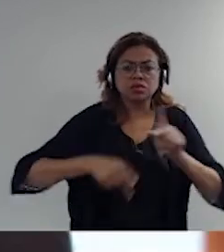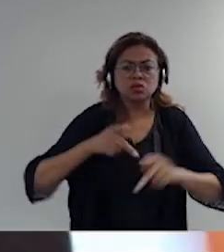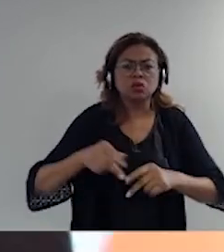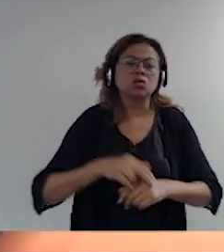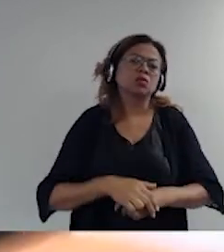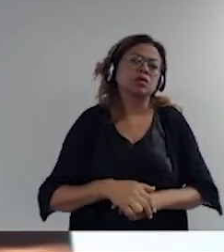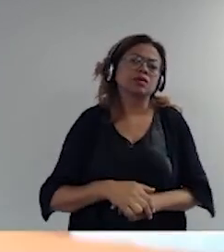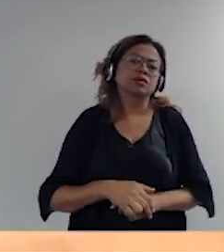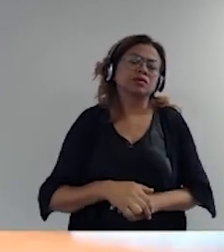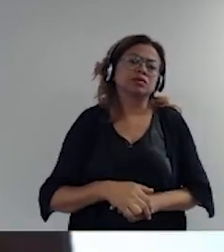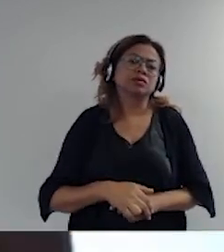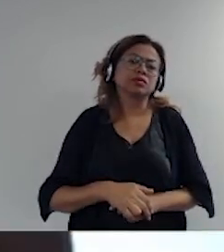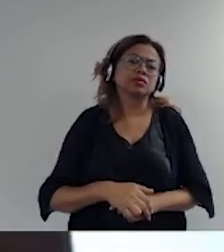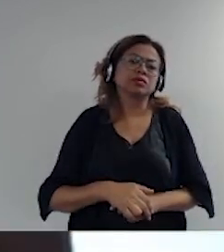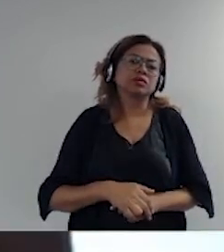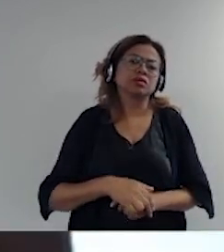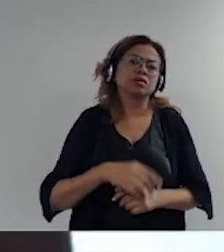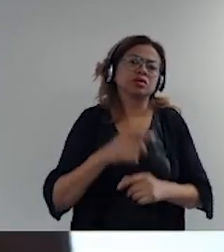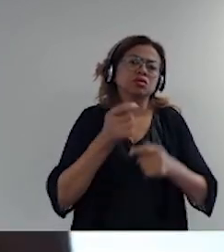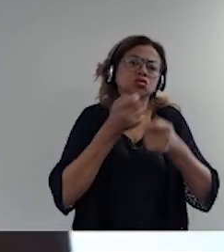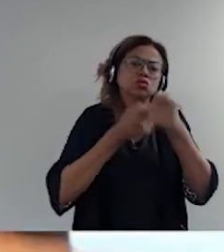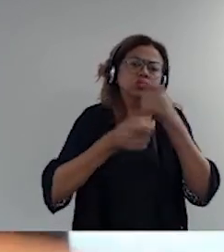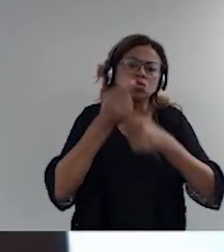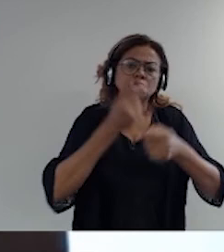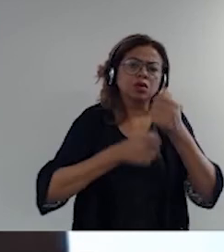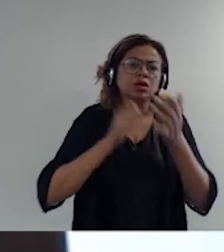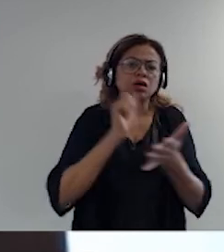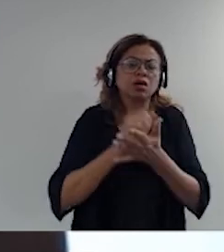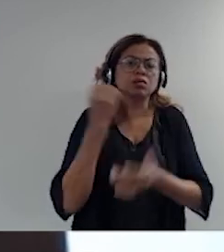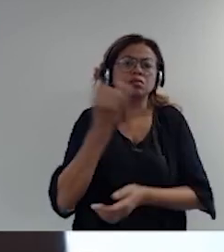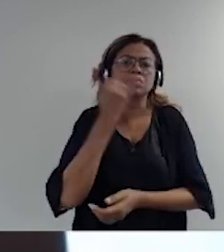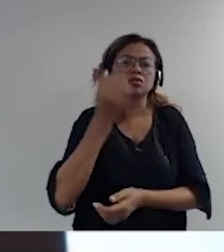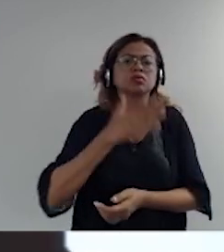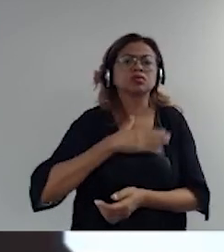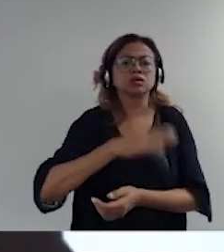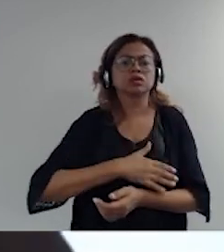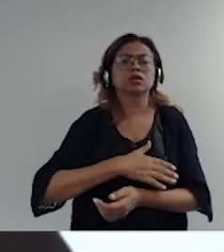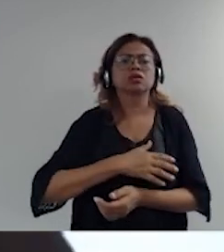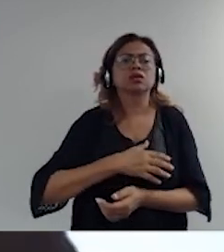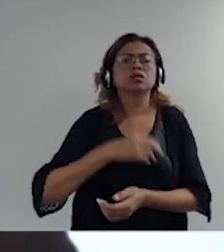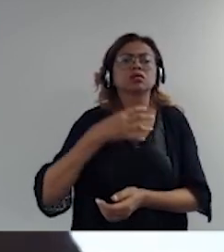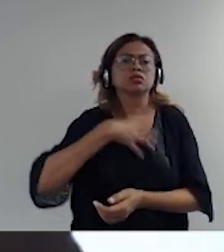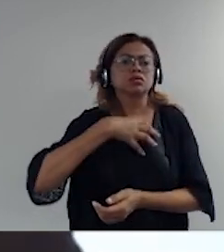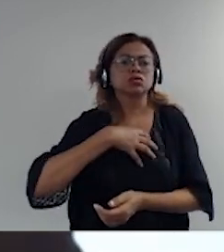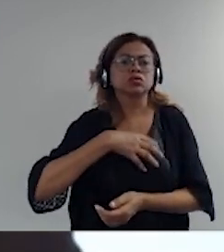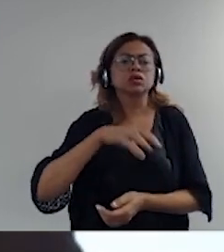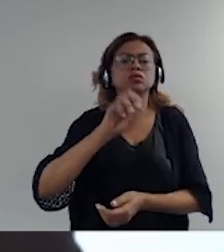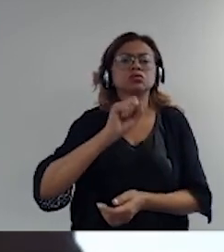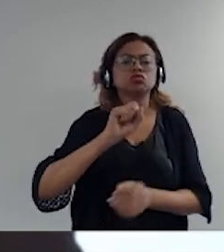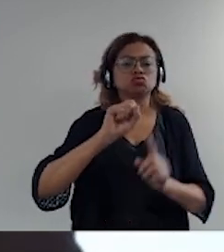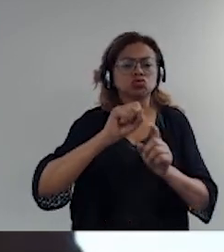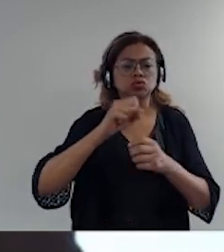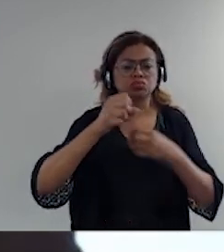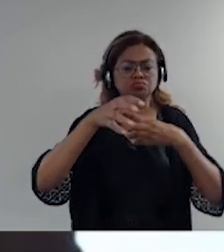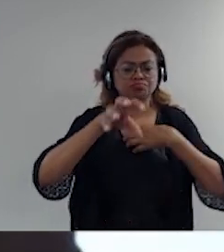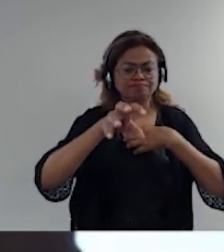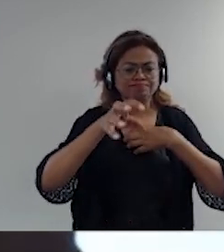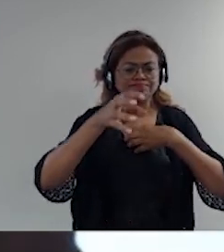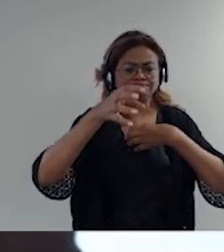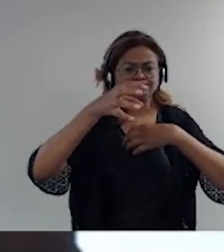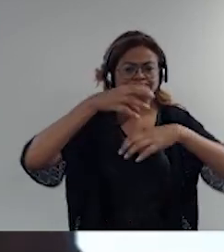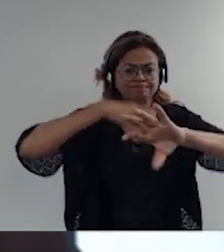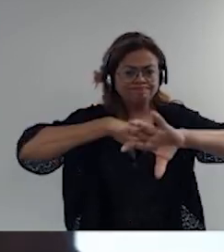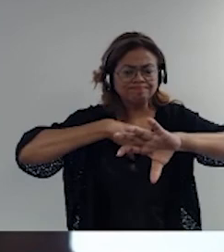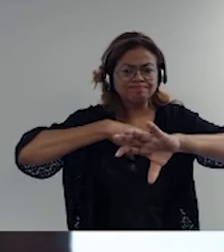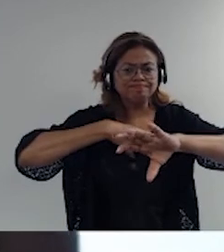a importância, valorizar a importância de um sentimento de solidariedade social. Por que eu acho que isso tem uma relação